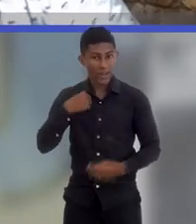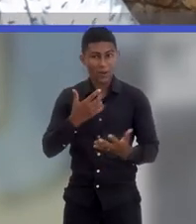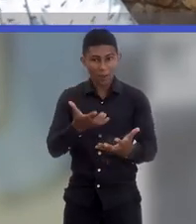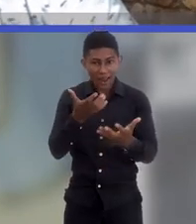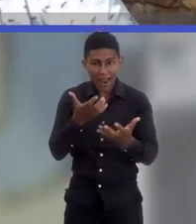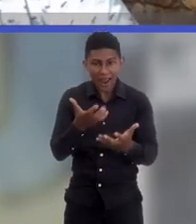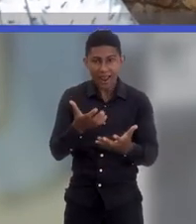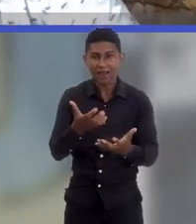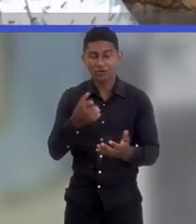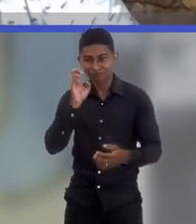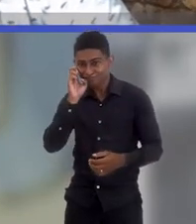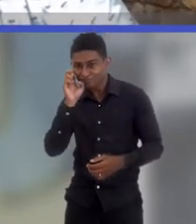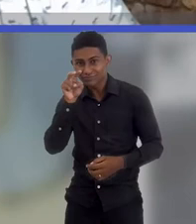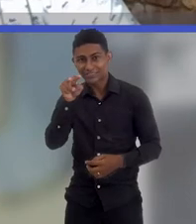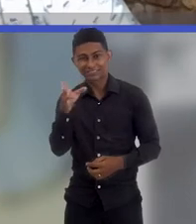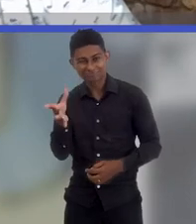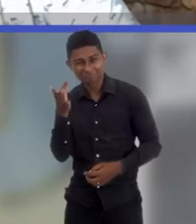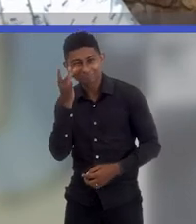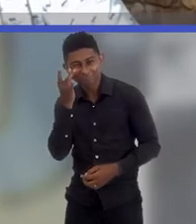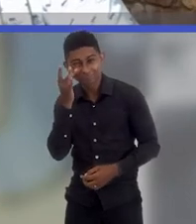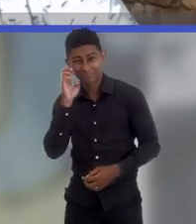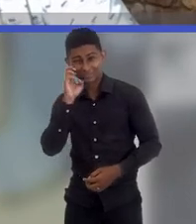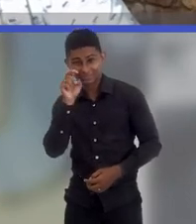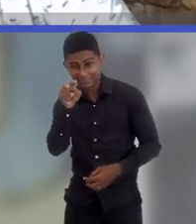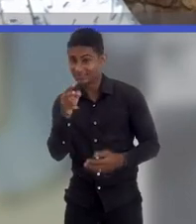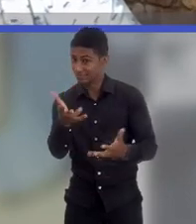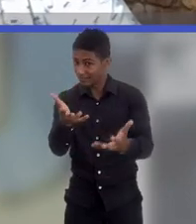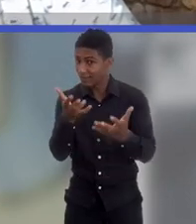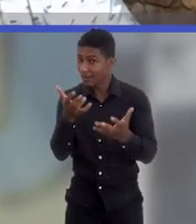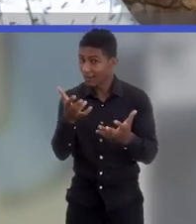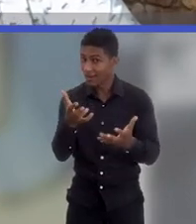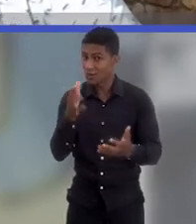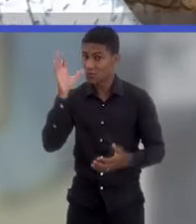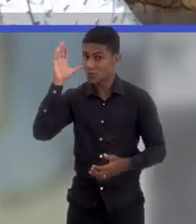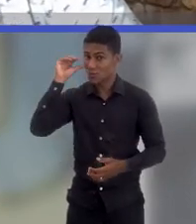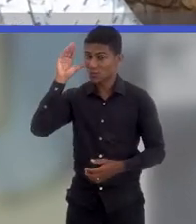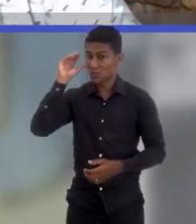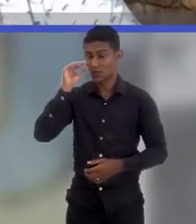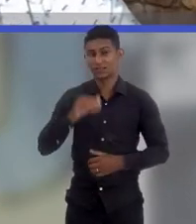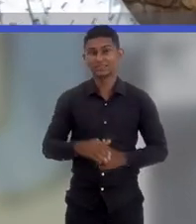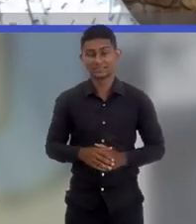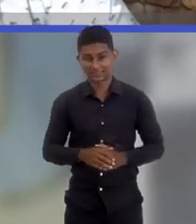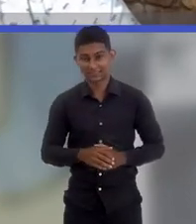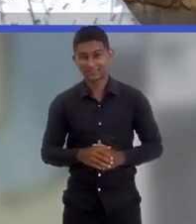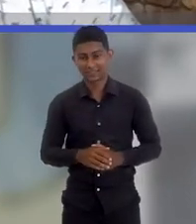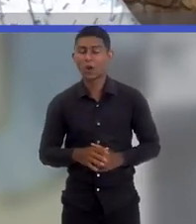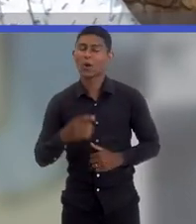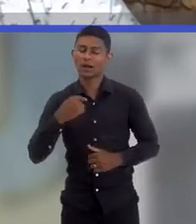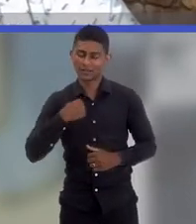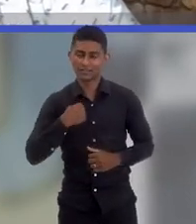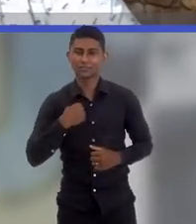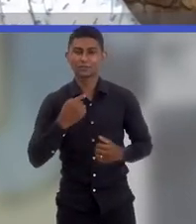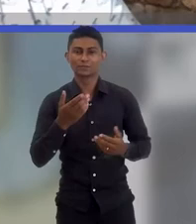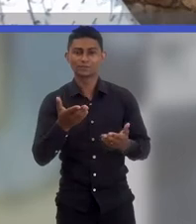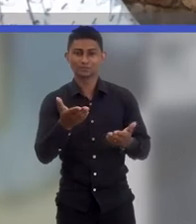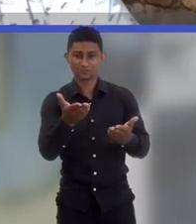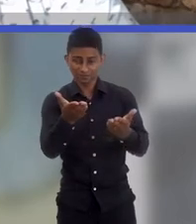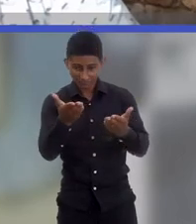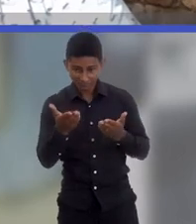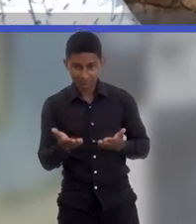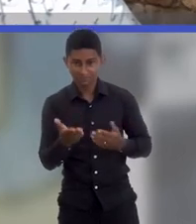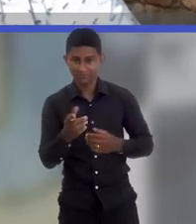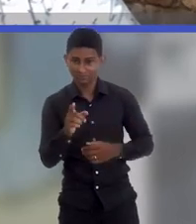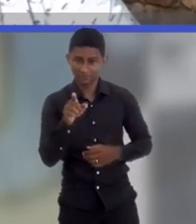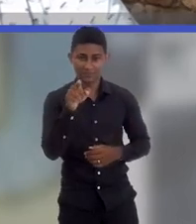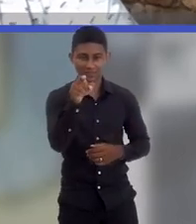isso que você vai produzir. Você já sabe, né? Já estou aqui na Não. fila do gargarejo, assim, ó. E Vou eu quero convidar você saber para o também. filme, Cláudia. Vou convidar O que que você é?